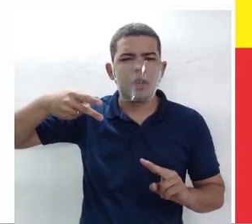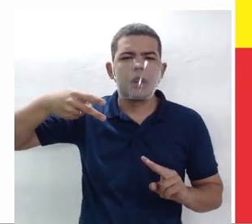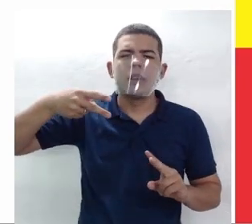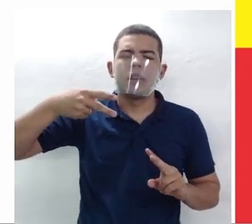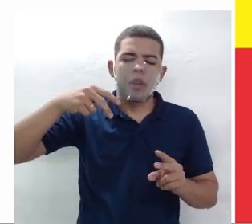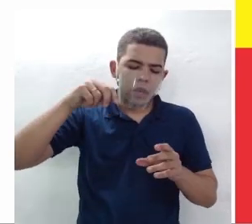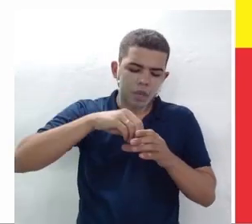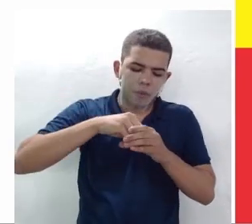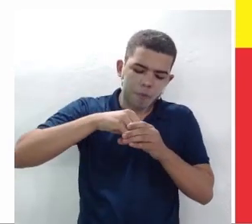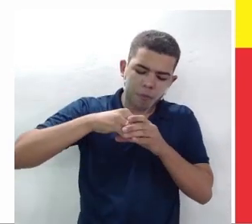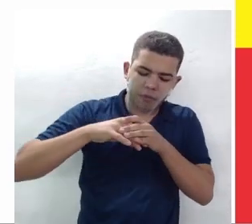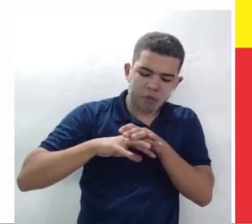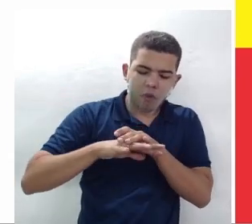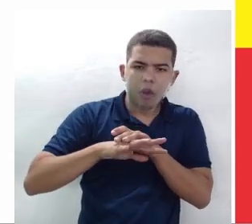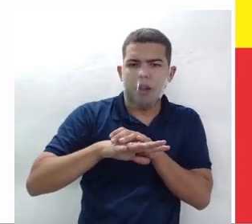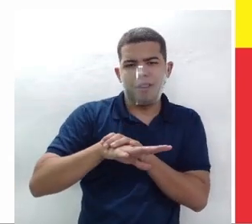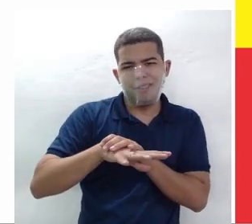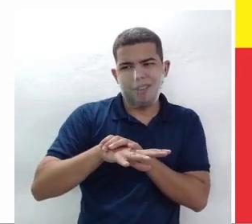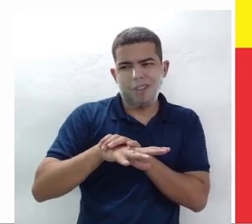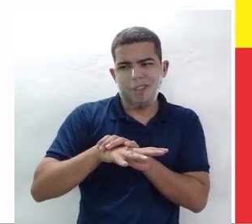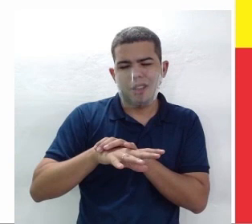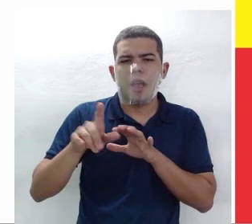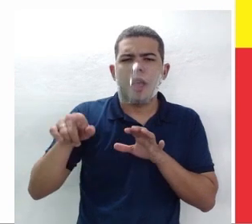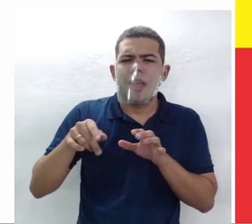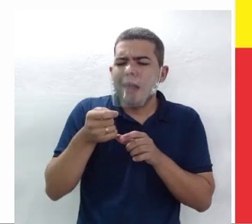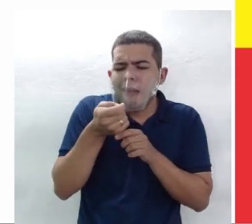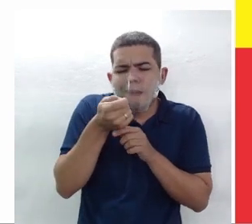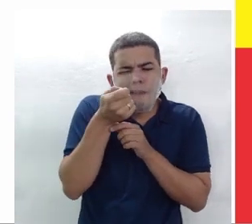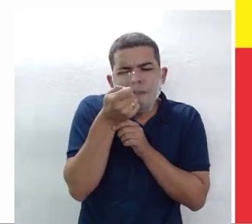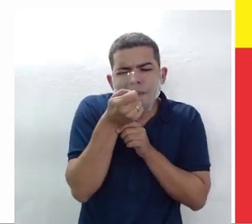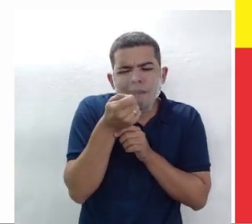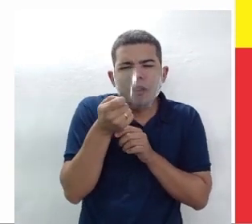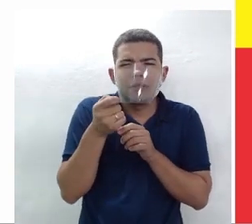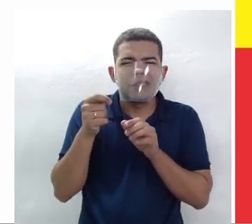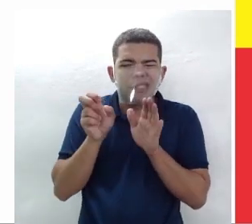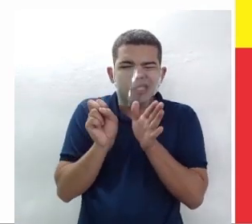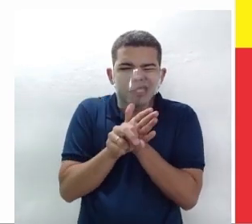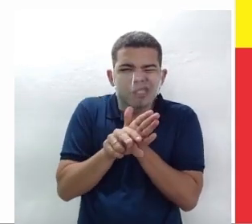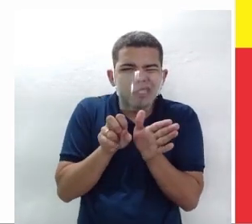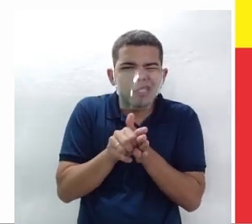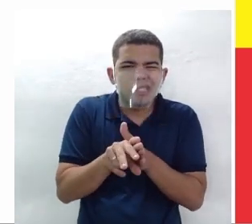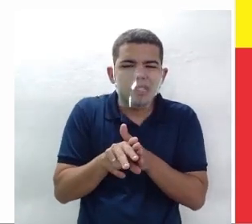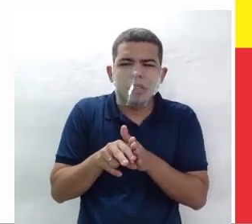se reproduzir. São partículas infecciosas